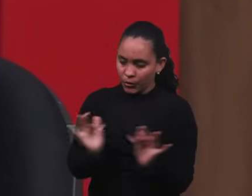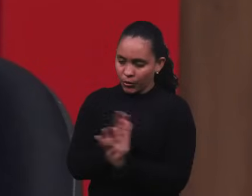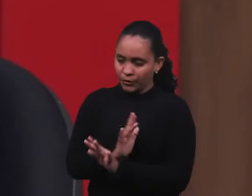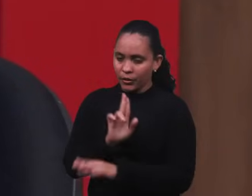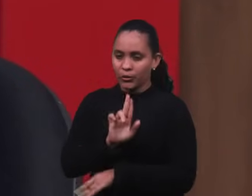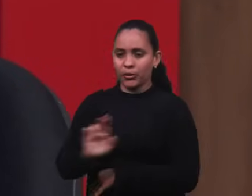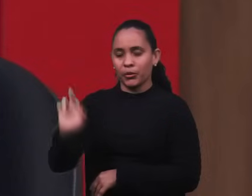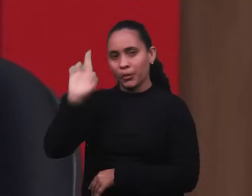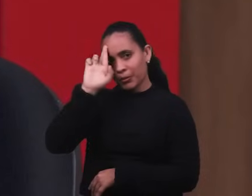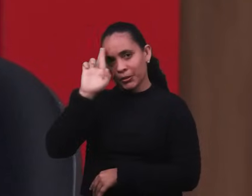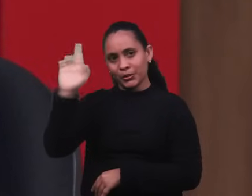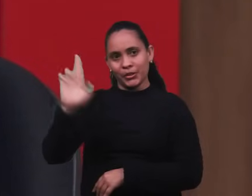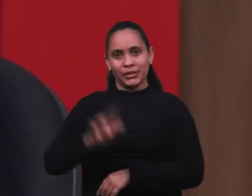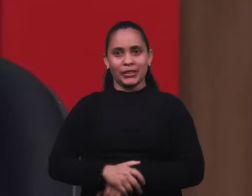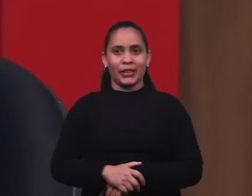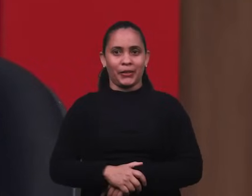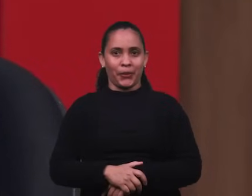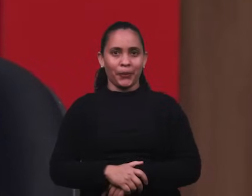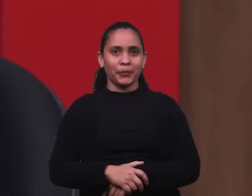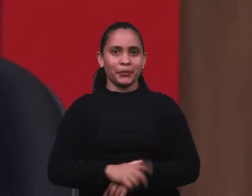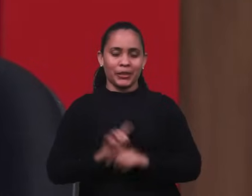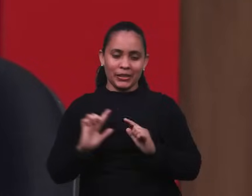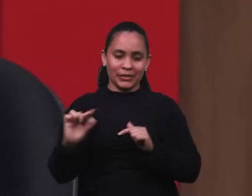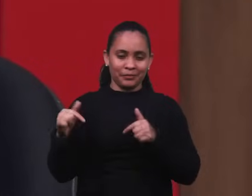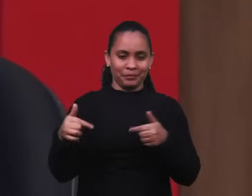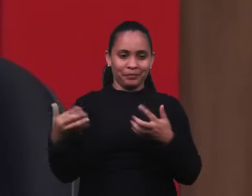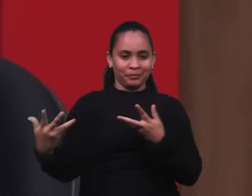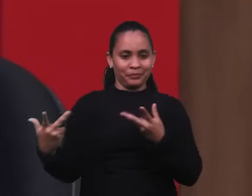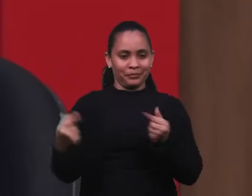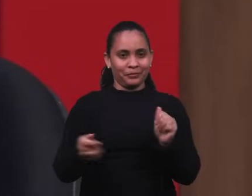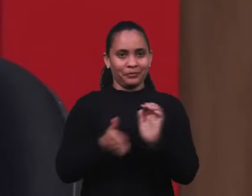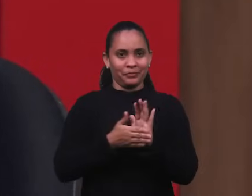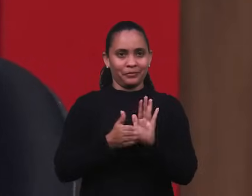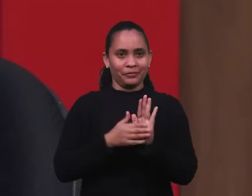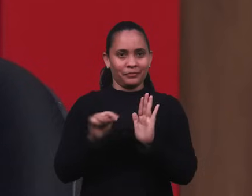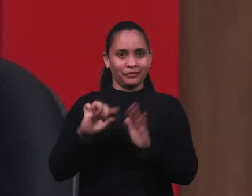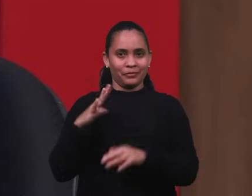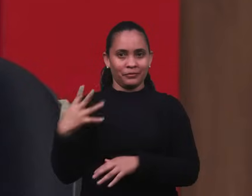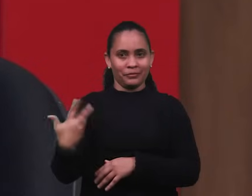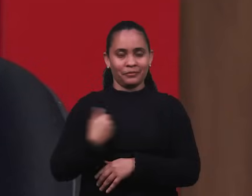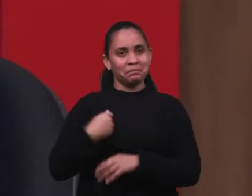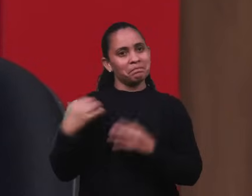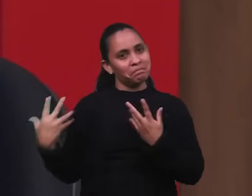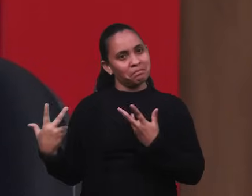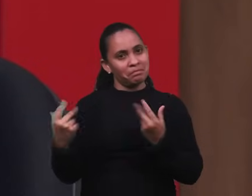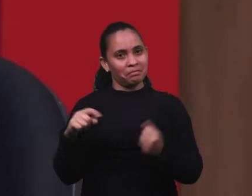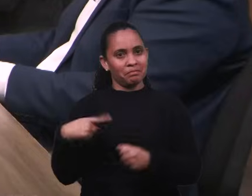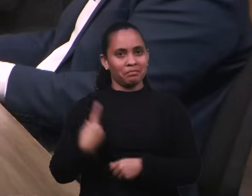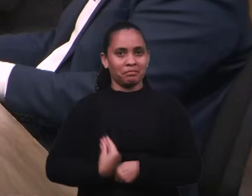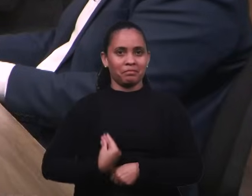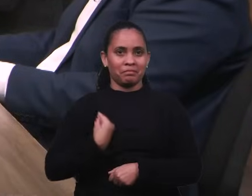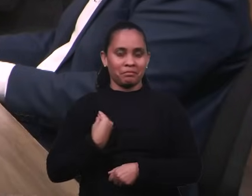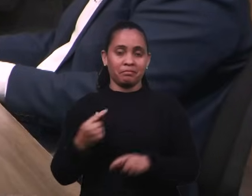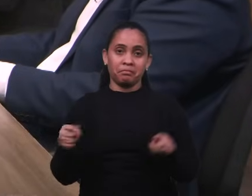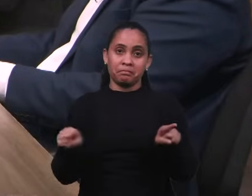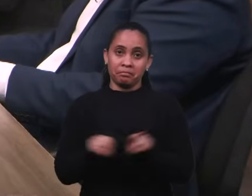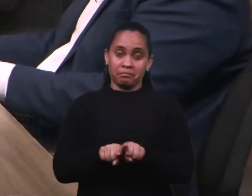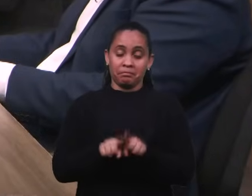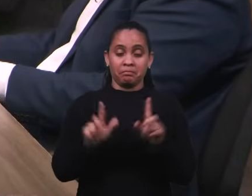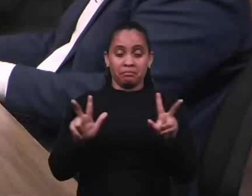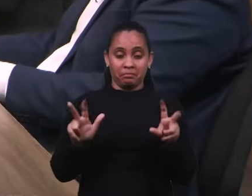do Senhor por aquilo que ele tem feito nesse projeto de salvação, que é maravilhoso na nossa vida. E é um